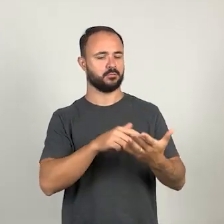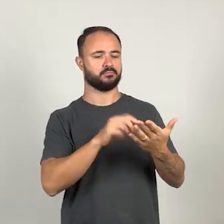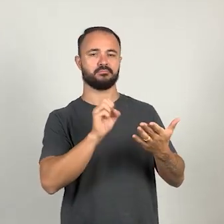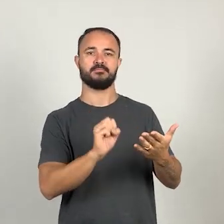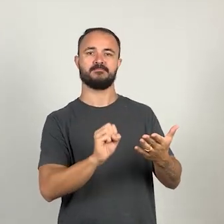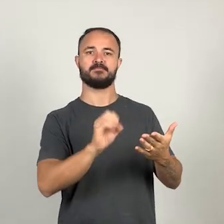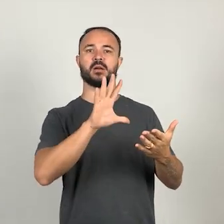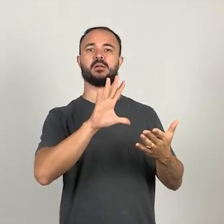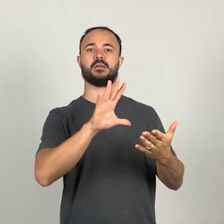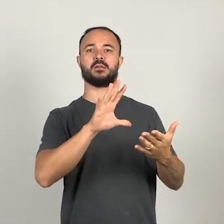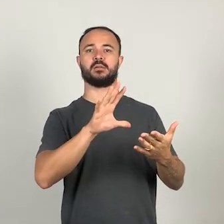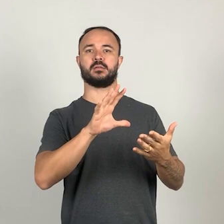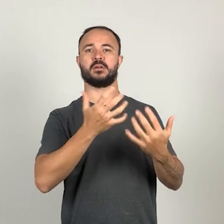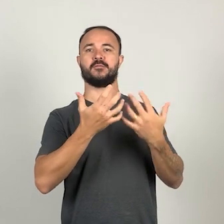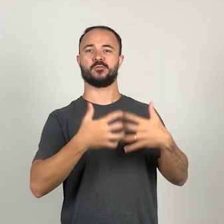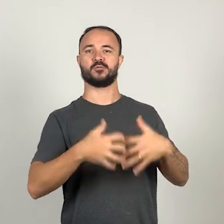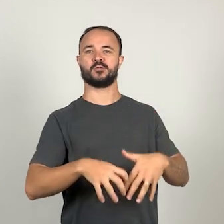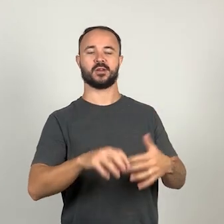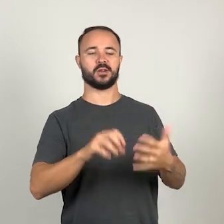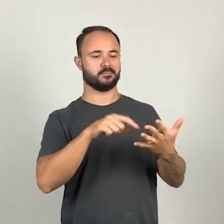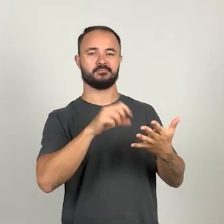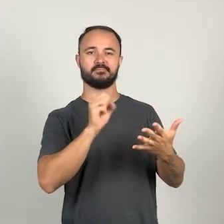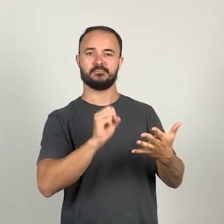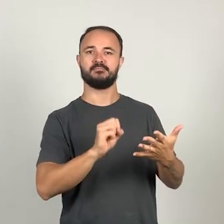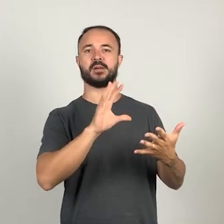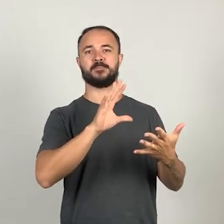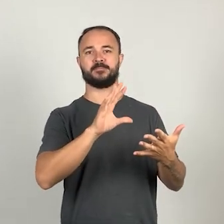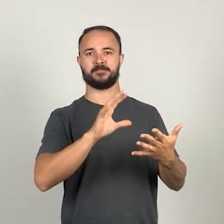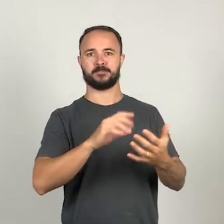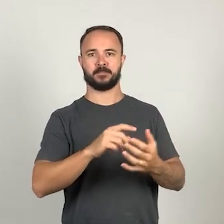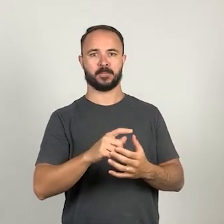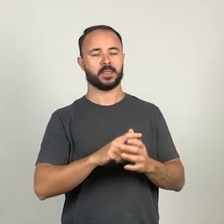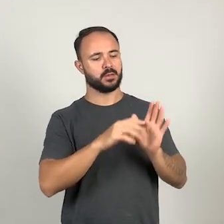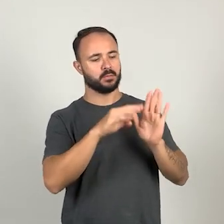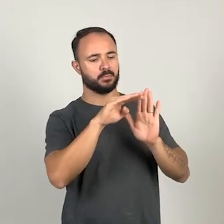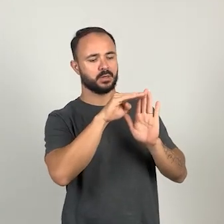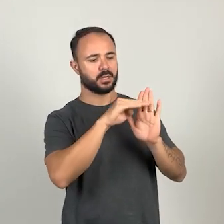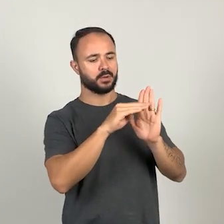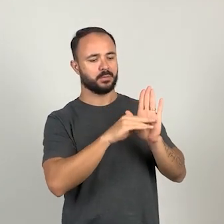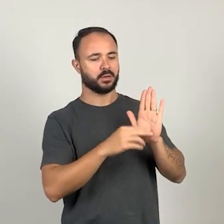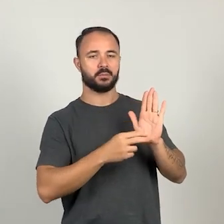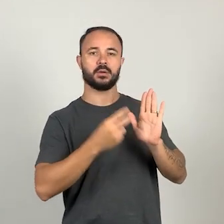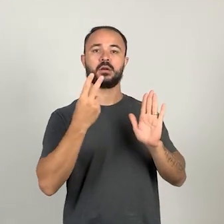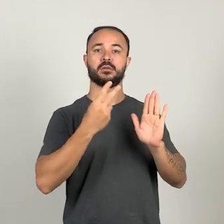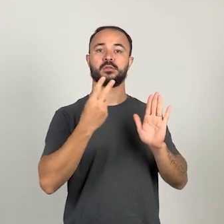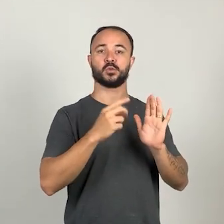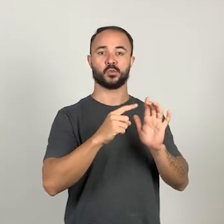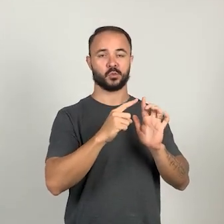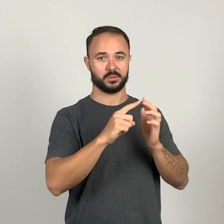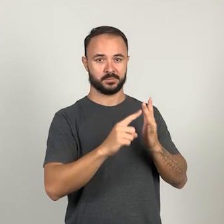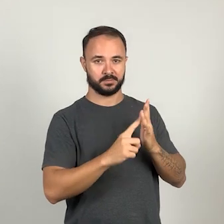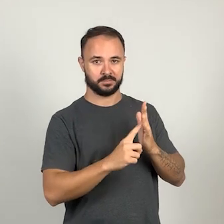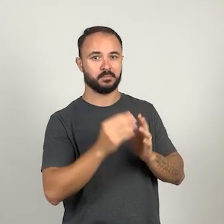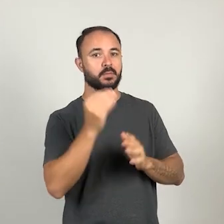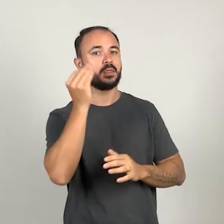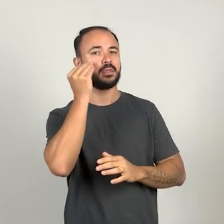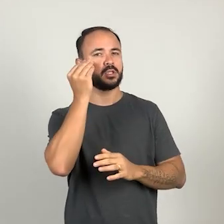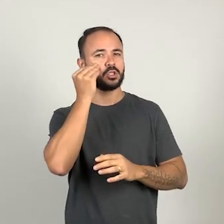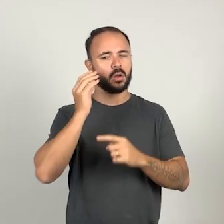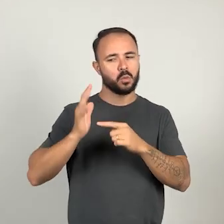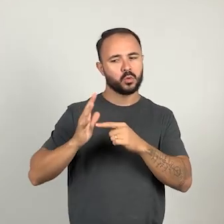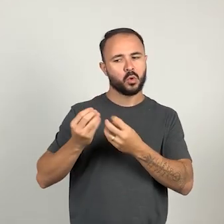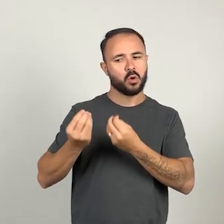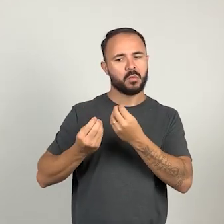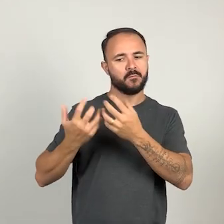nosso EV6, vamos para a segunda opção de teste dos motores. Vamos verificar